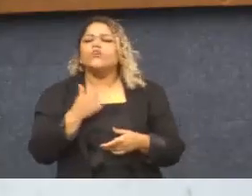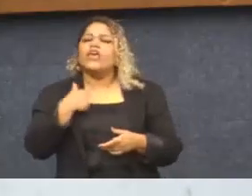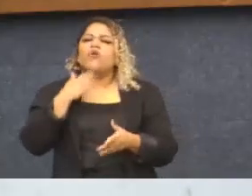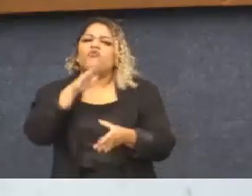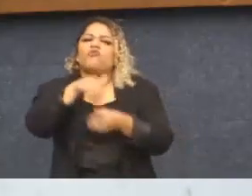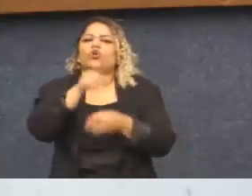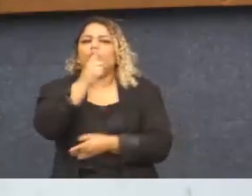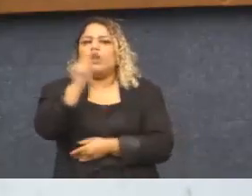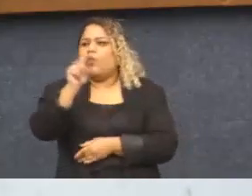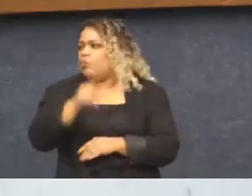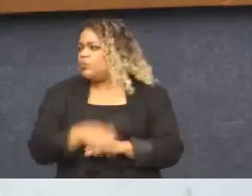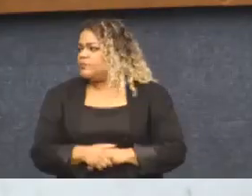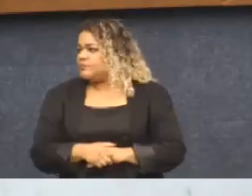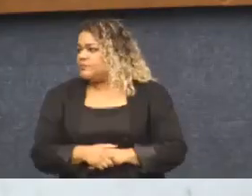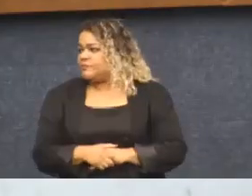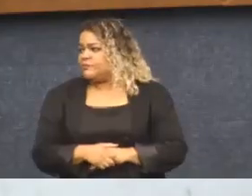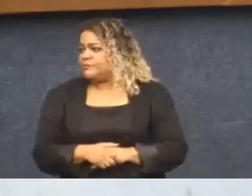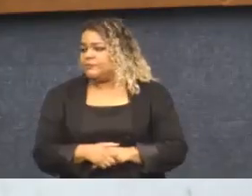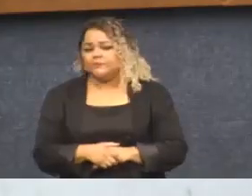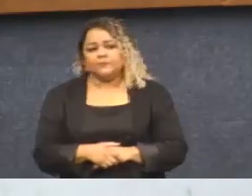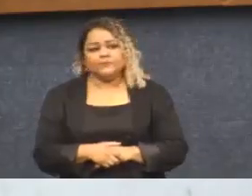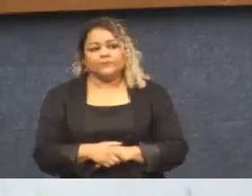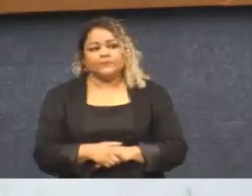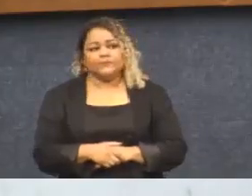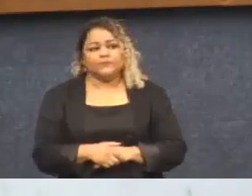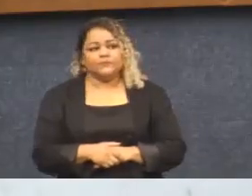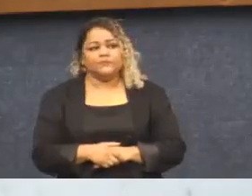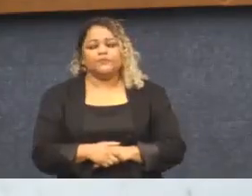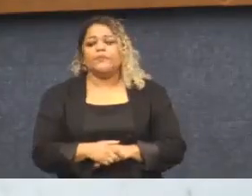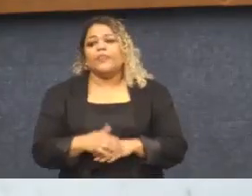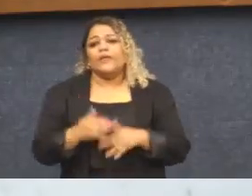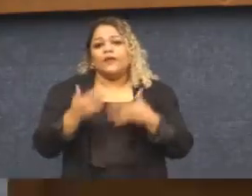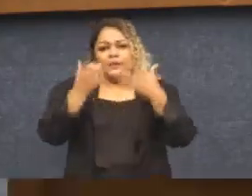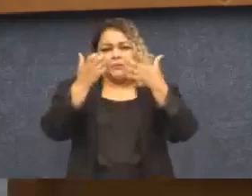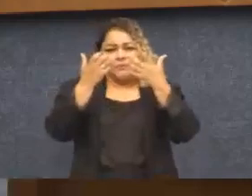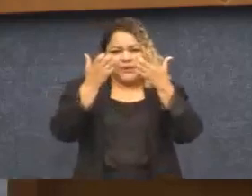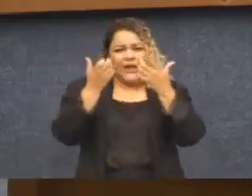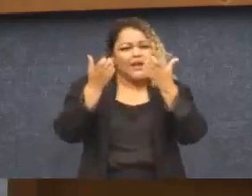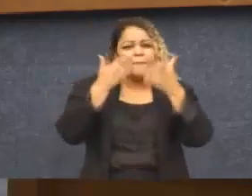Para encaminhar a votação, vereador Bruno Pedralva.